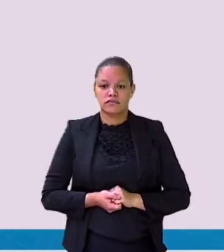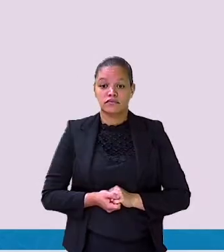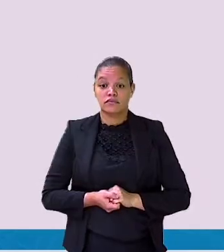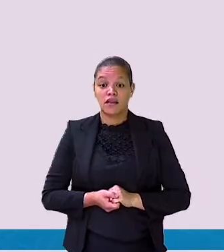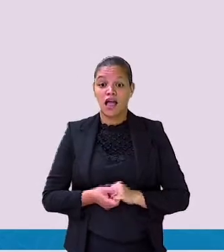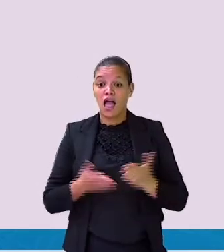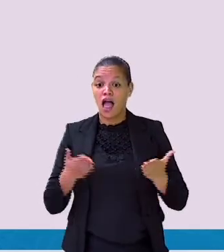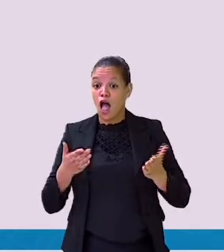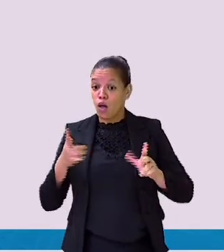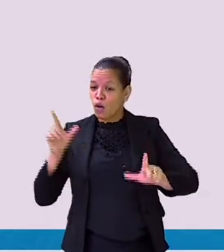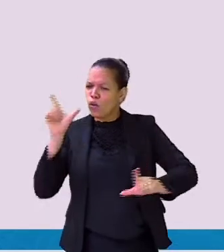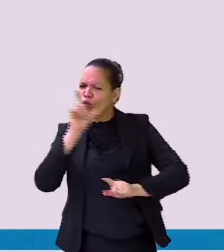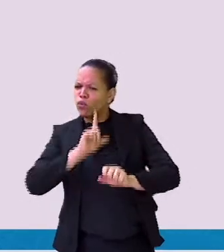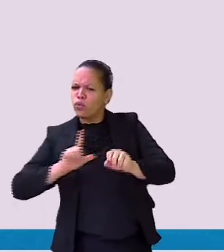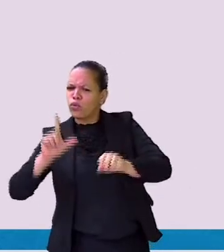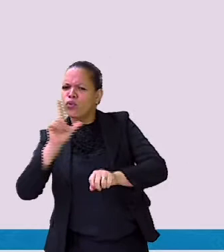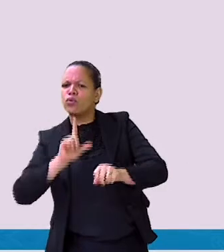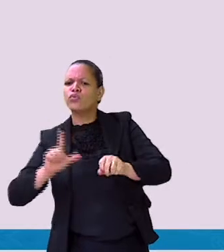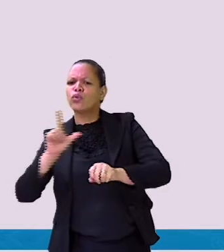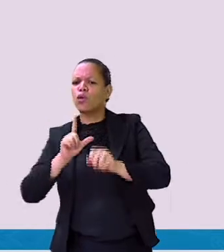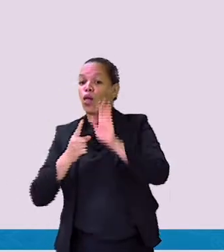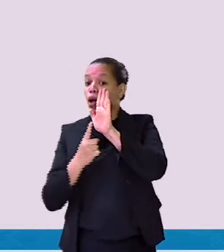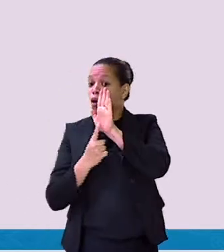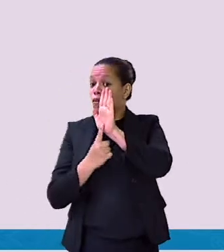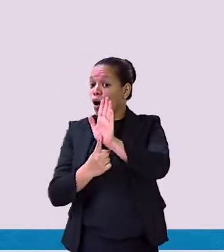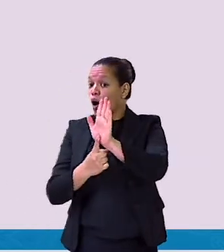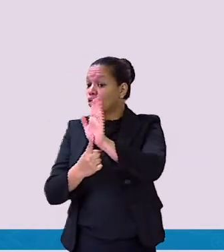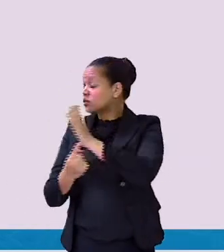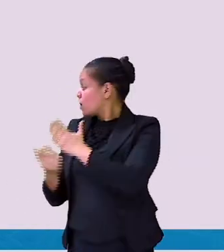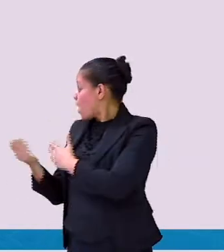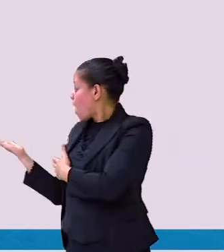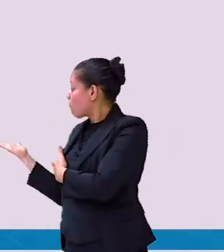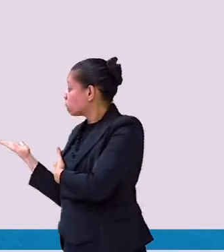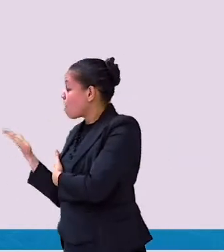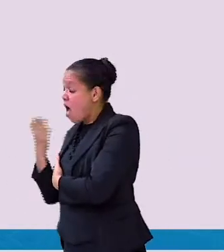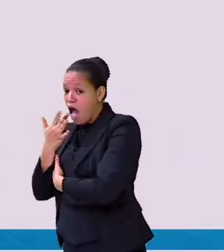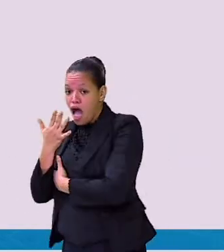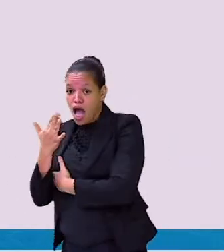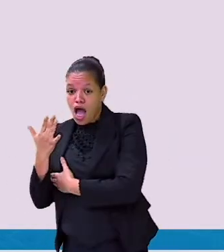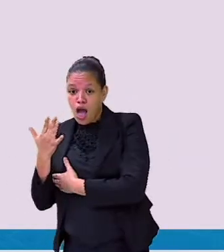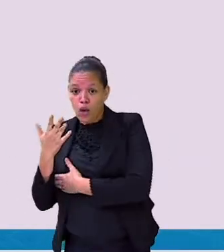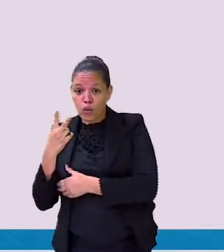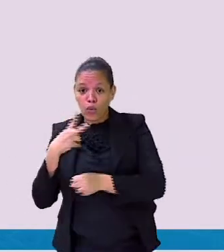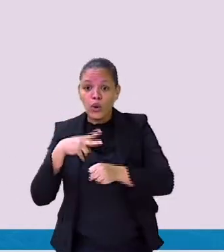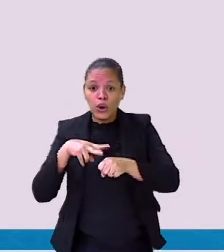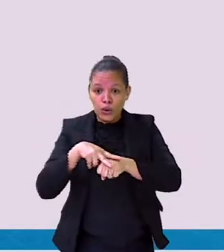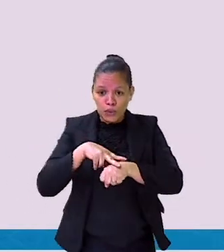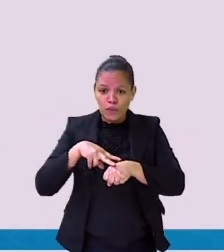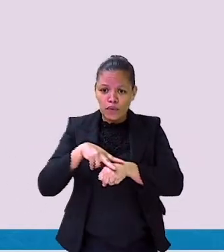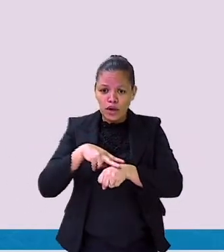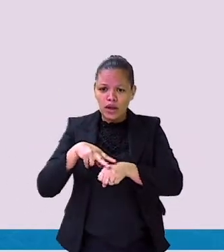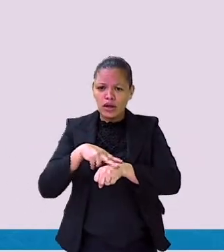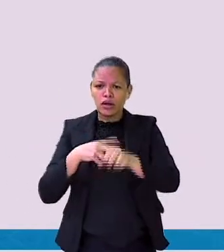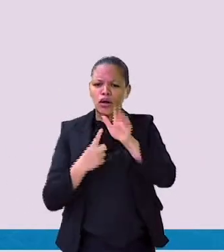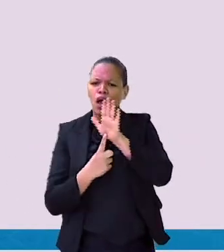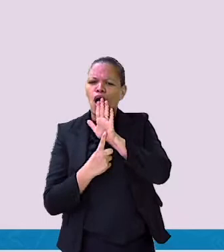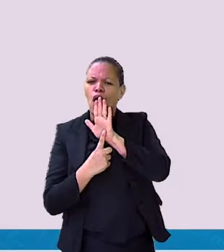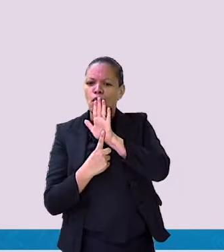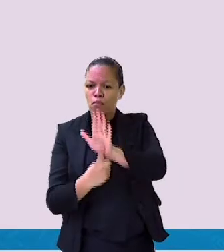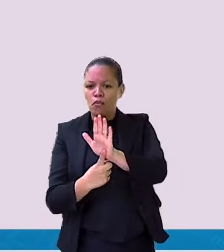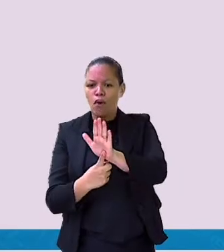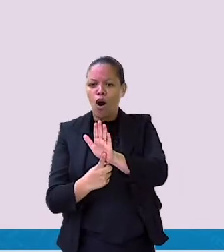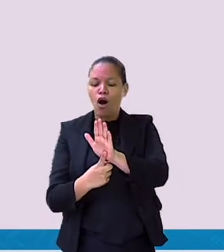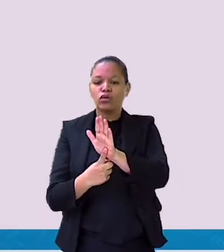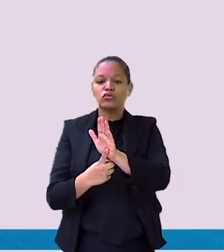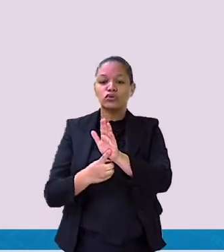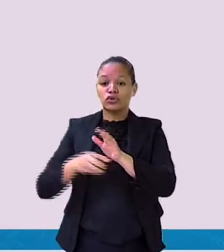é? Aí eu vou lá na legenda. O verde é o futebol. Então eu sei que a preferência,